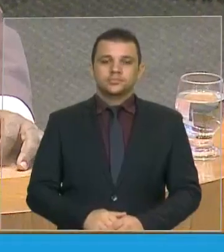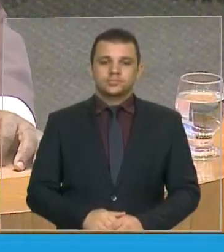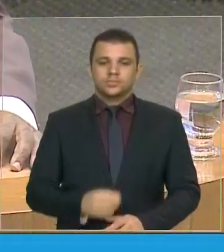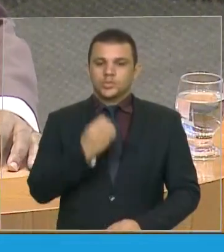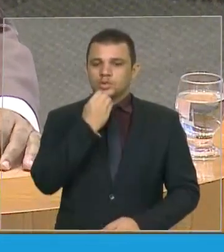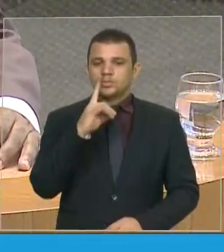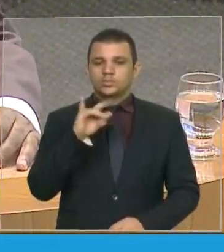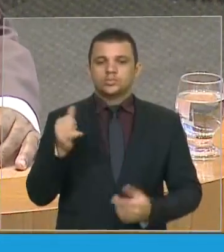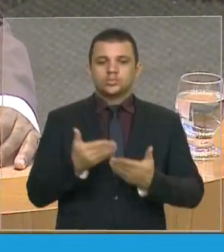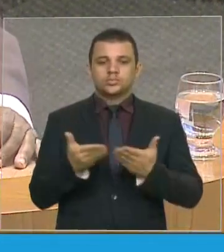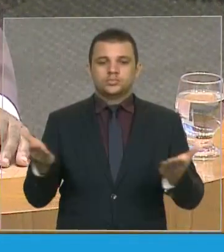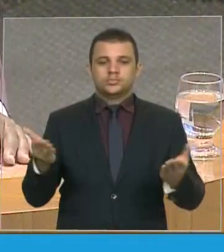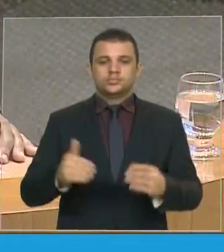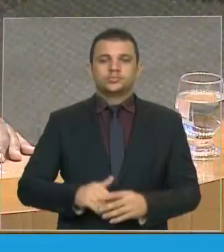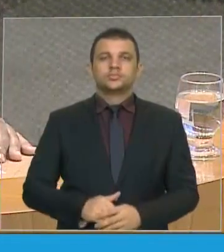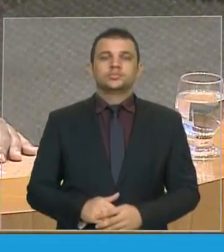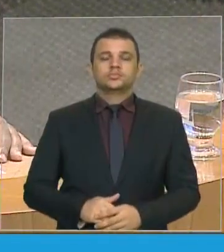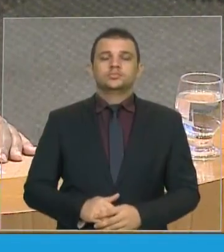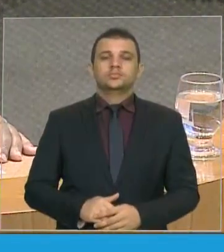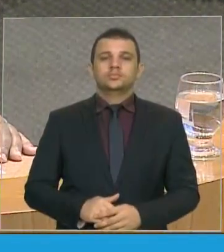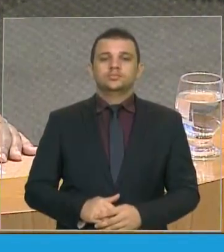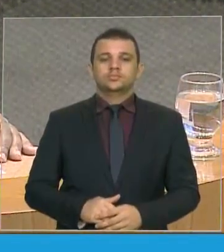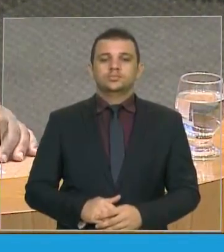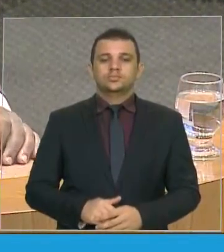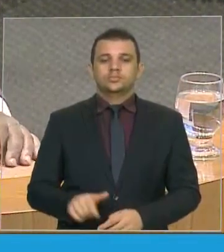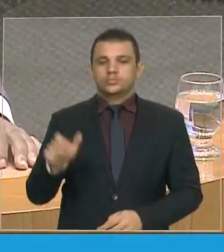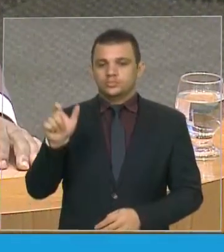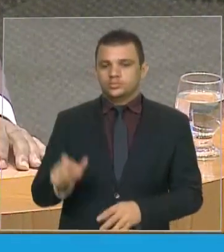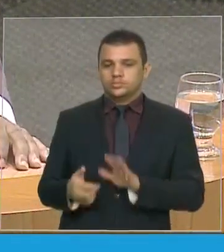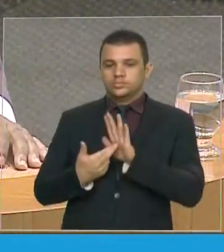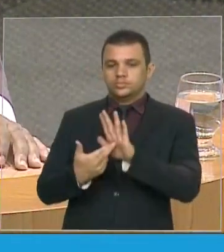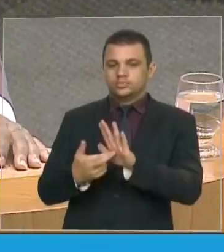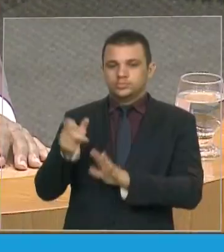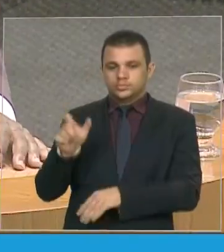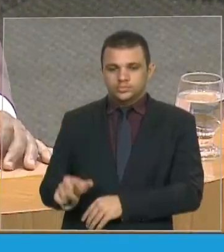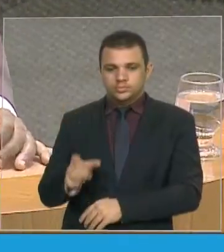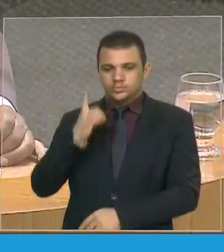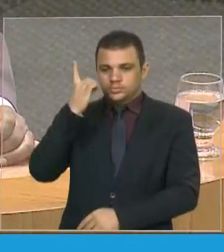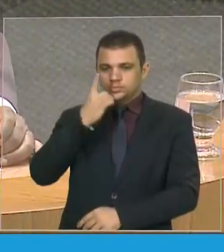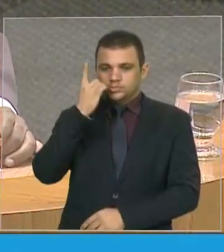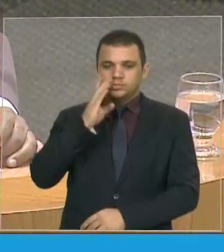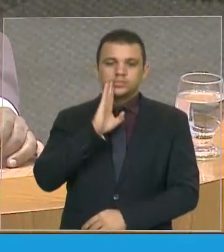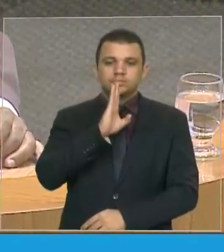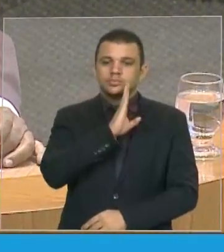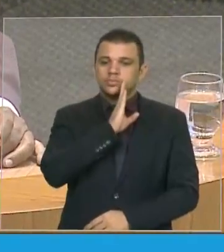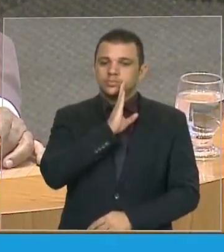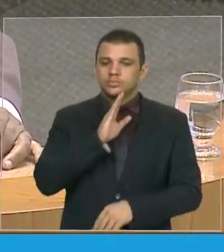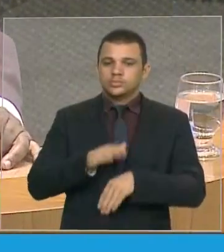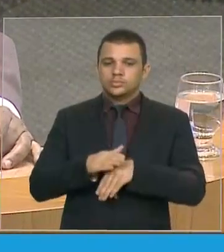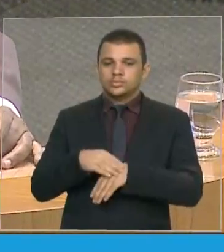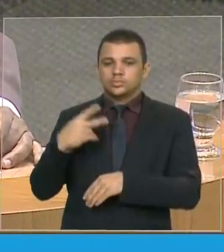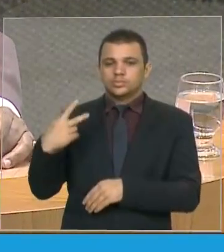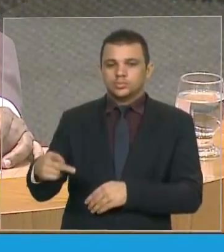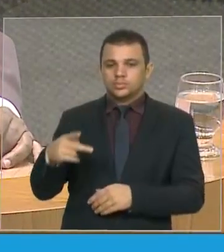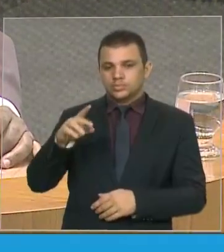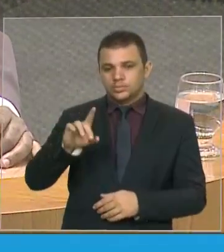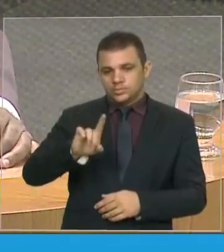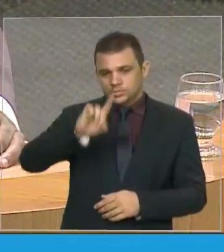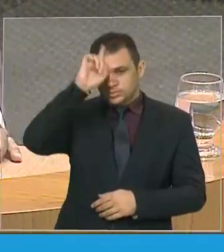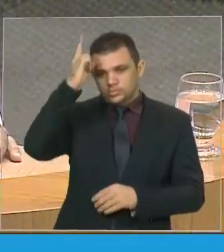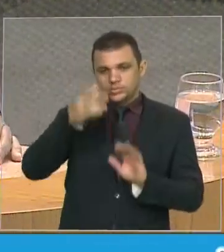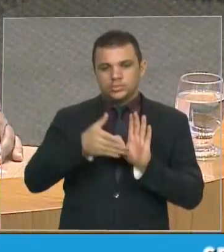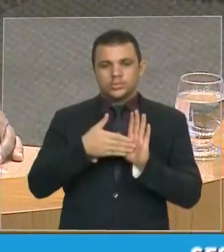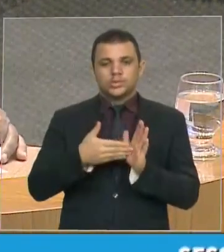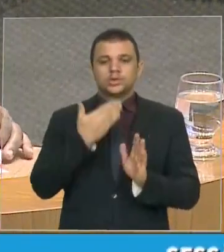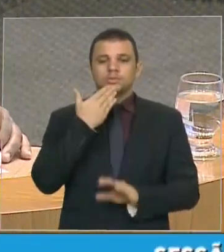Bom dia a todos. Na pessoa do deputado Bira do Pindaré, autor do requerimento desta sessão